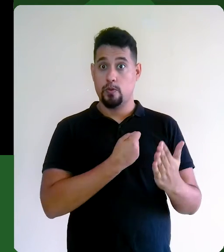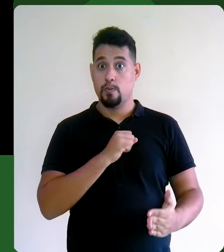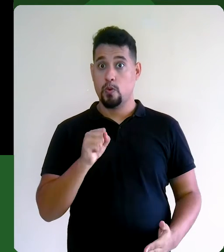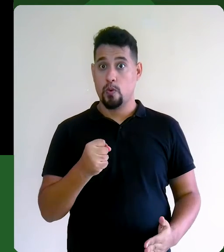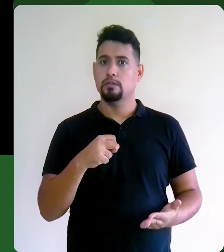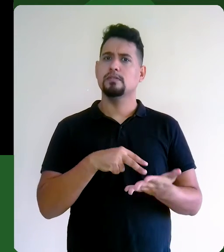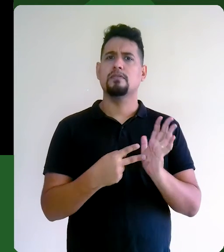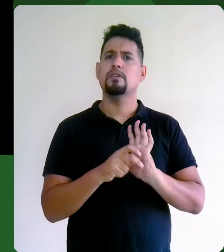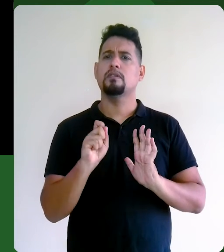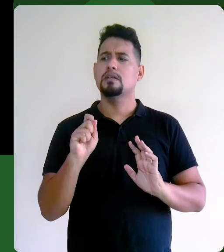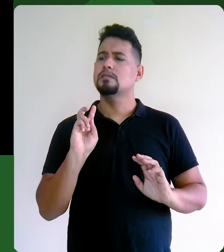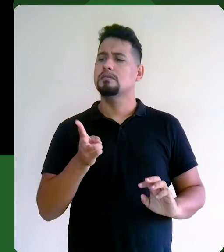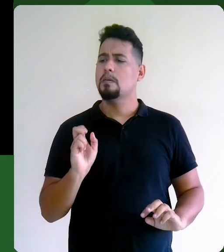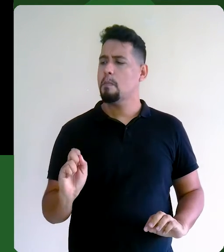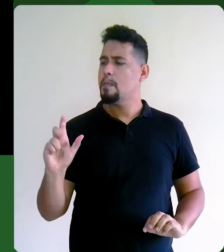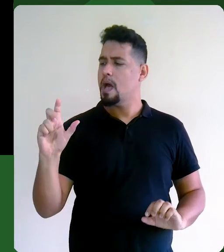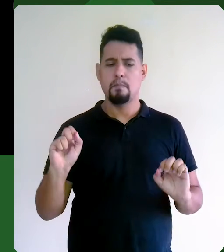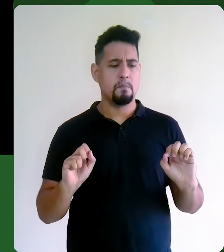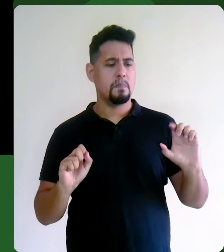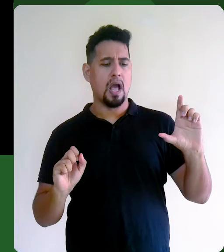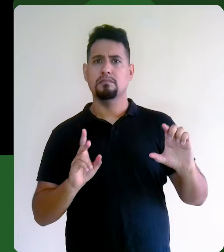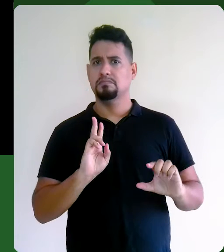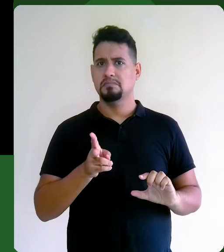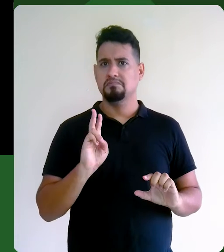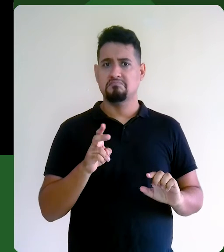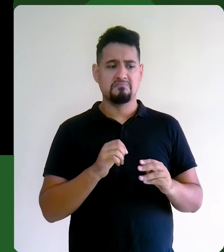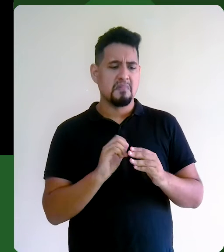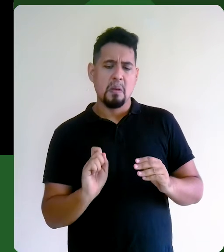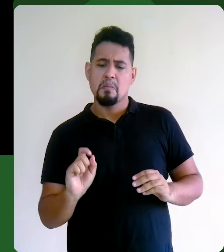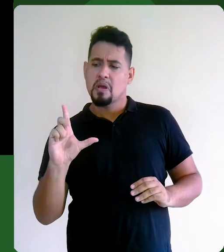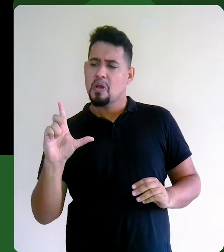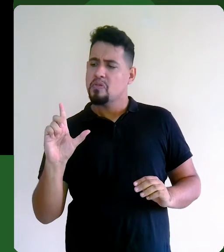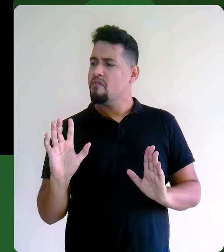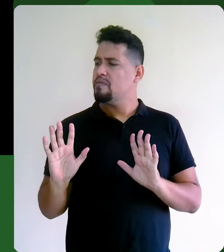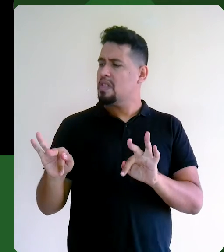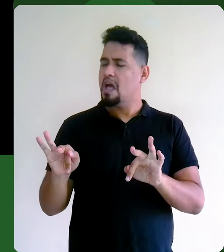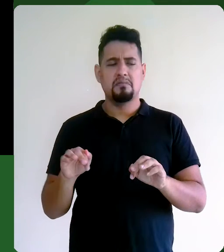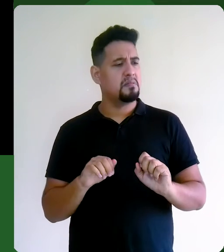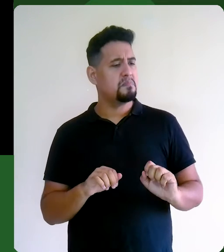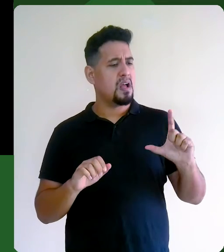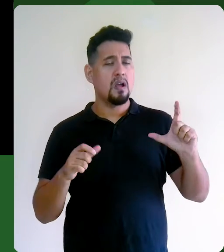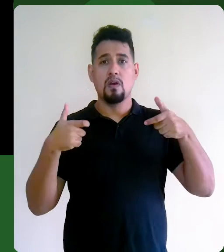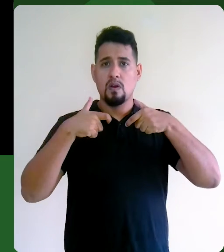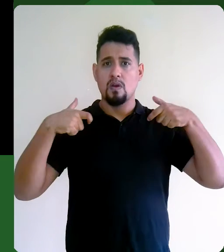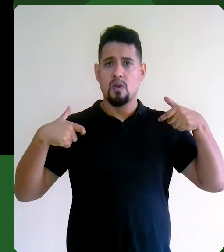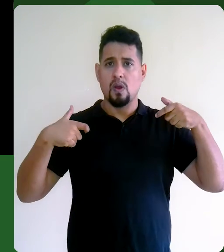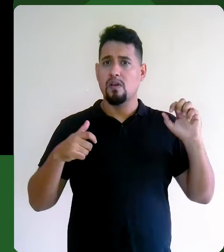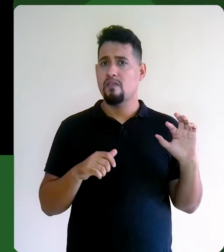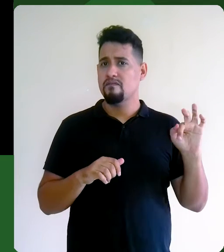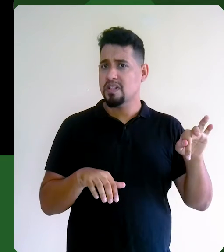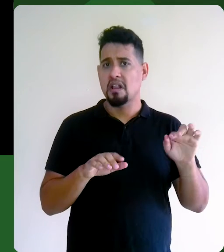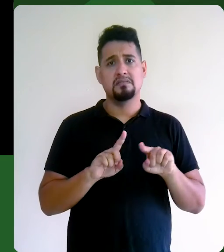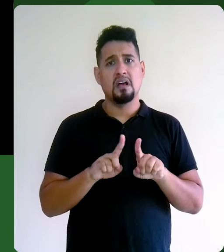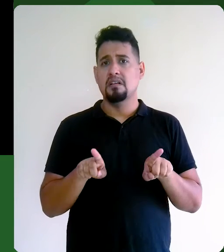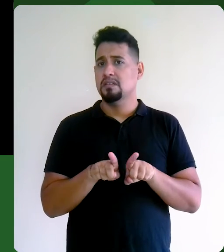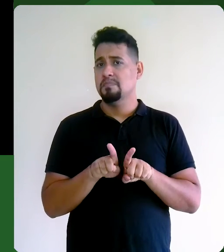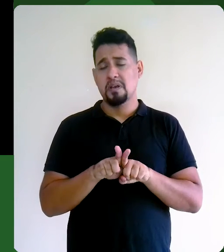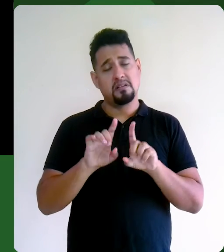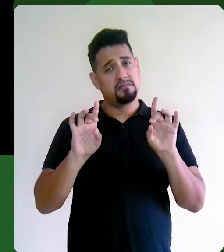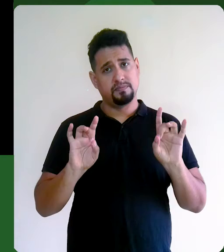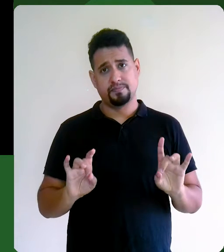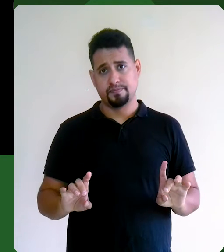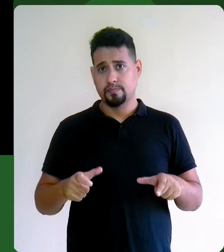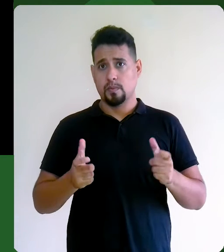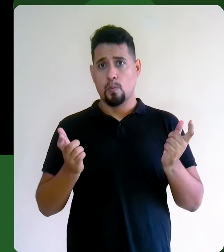ó, o croquis tamanho 8 nada mais é que sempre passando um pouquinho, ó. Passei um pouquinho do final do primeiro pra fazer o ombro. Passei um pouquinho do final do segundo